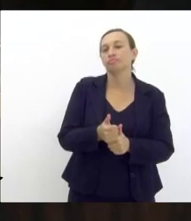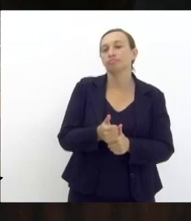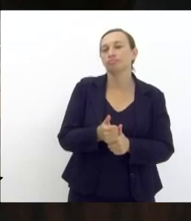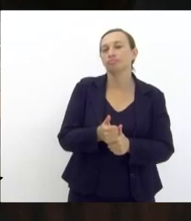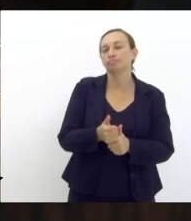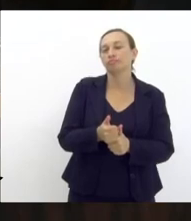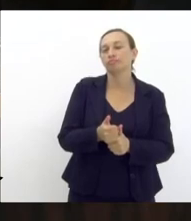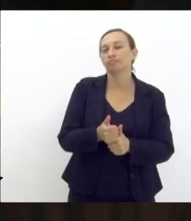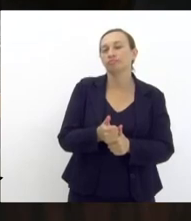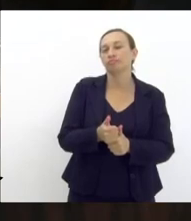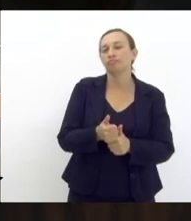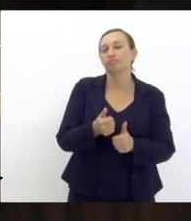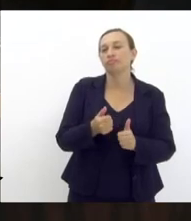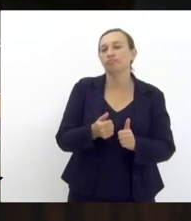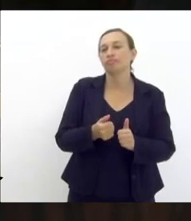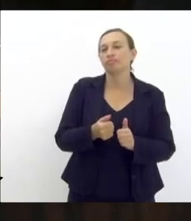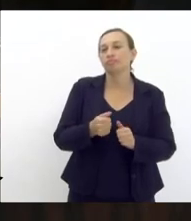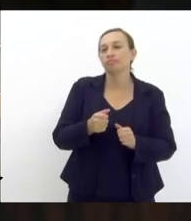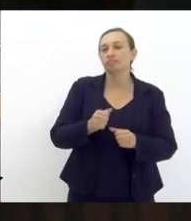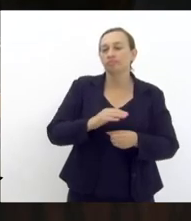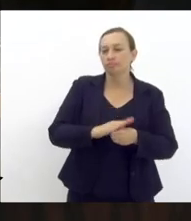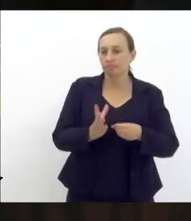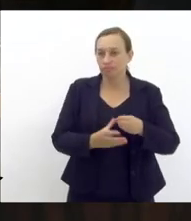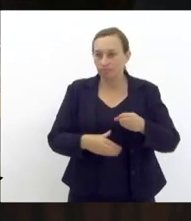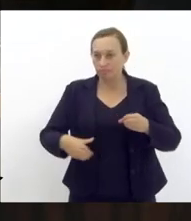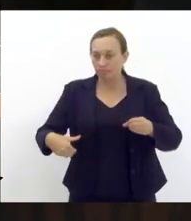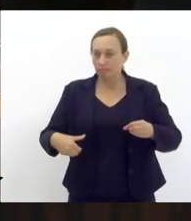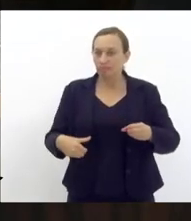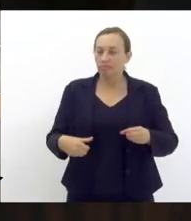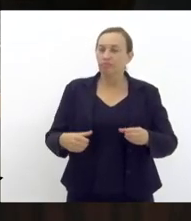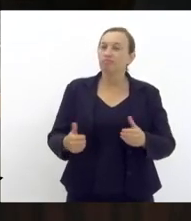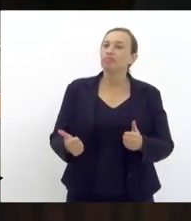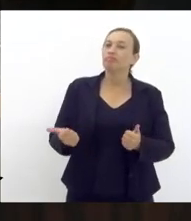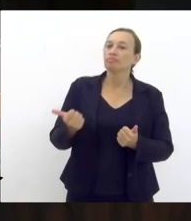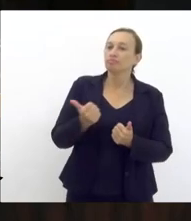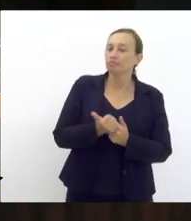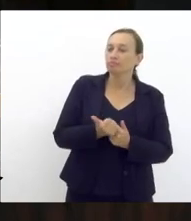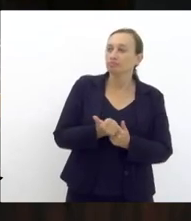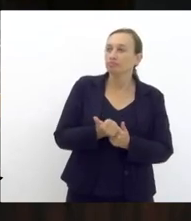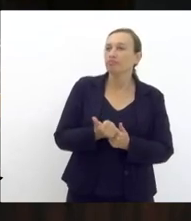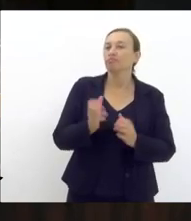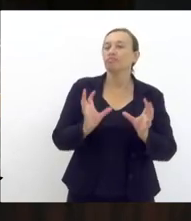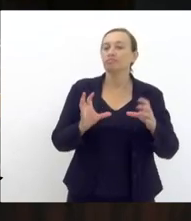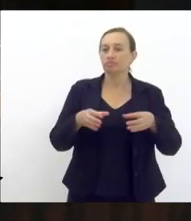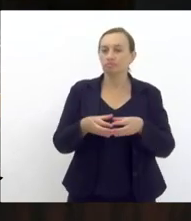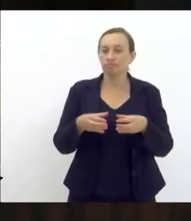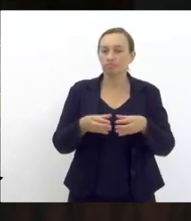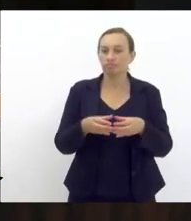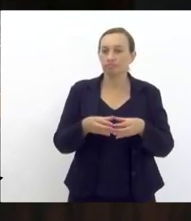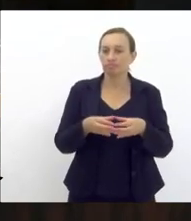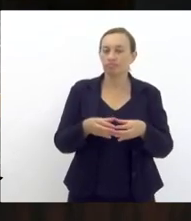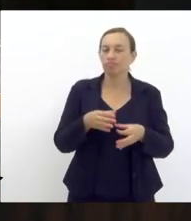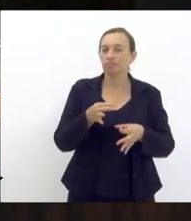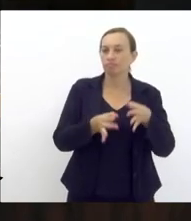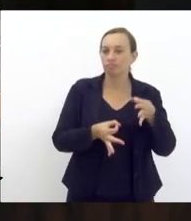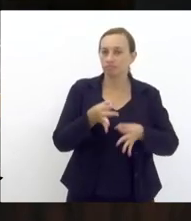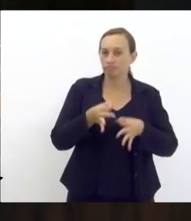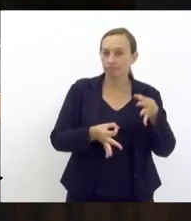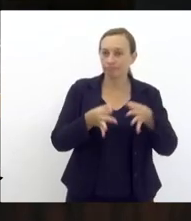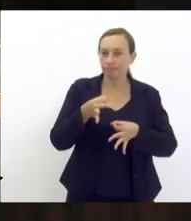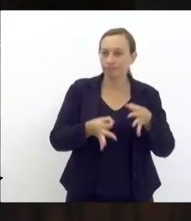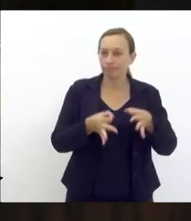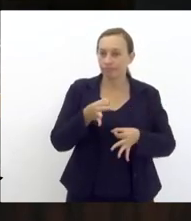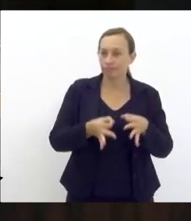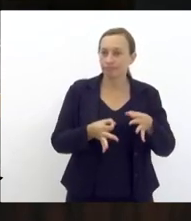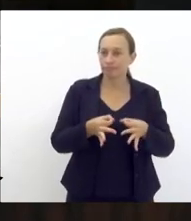de saneamento ambiental favorável com substutivo da comissão de Constituição de Justiça